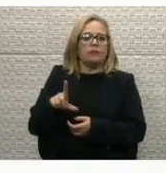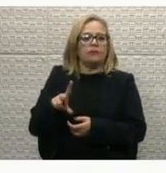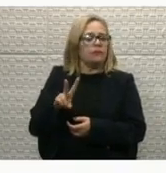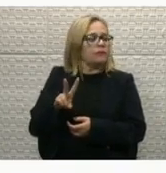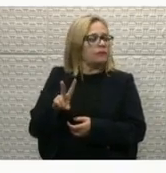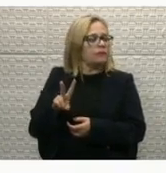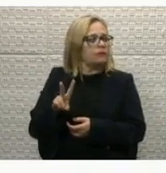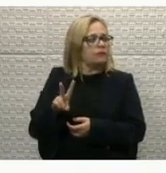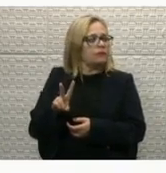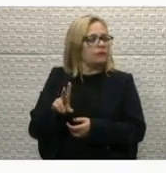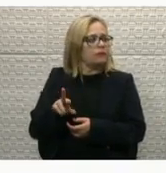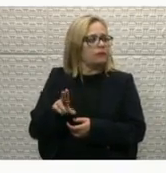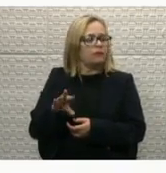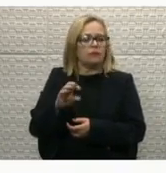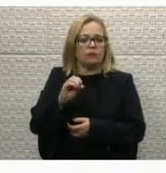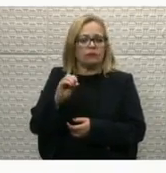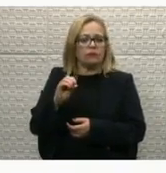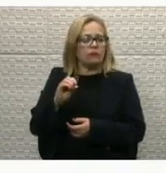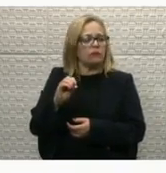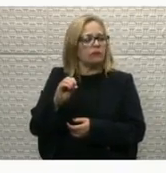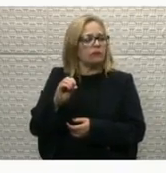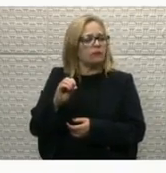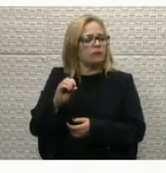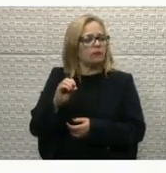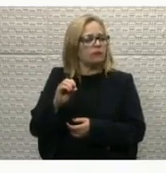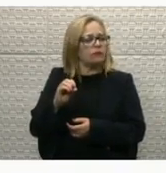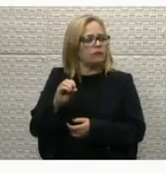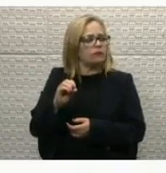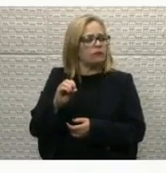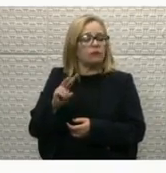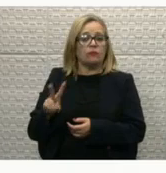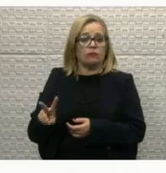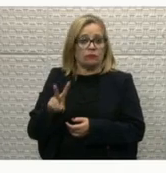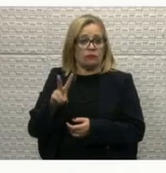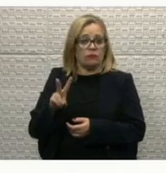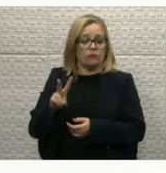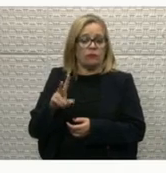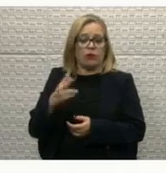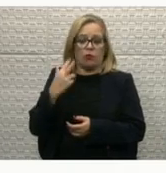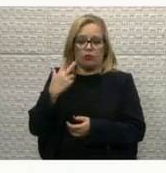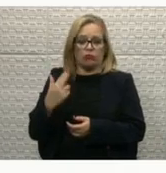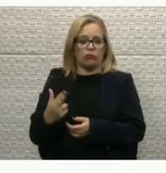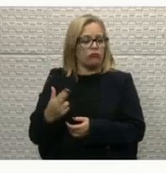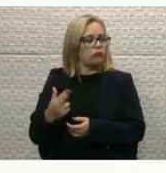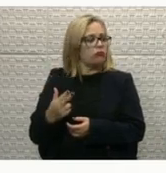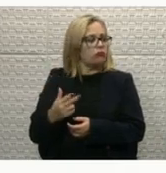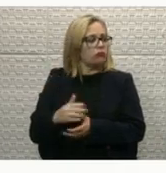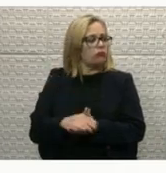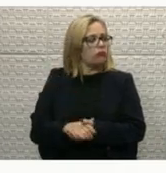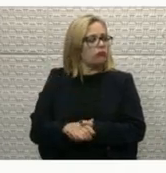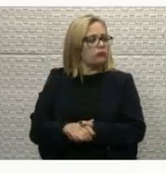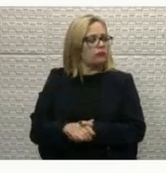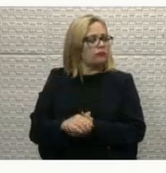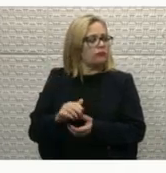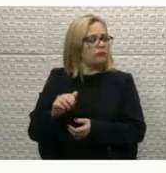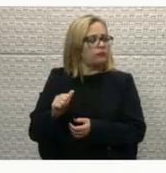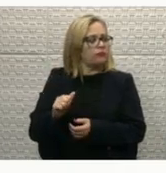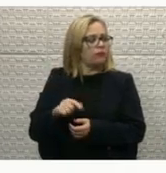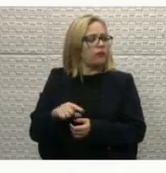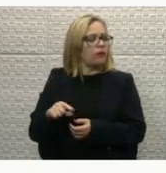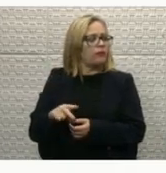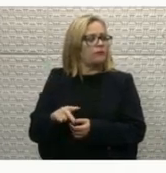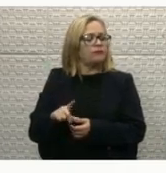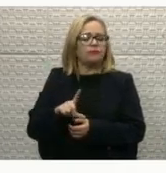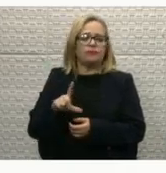IV igual a zero. O vetor V é comum, posso colocá-lo em evidência. Então, eu vou ter A